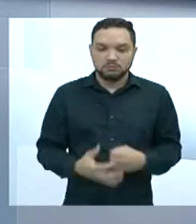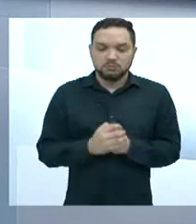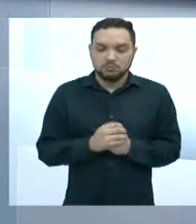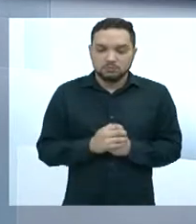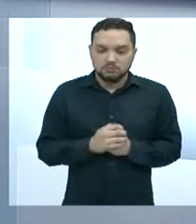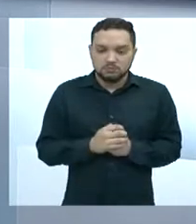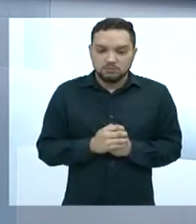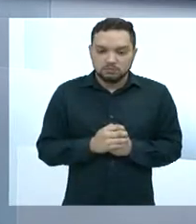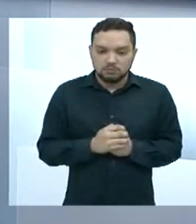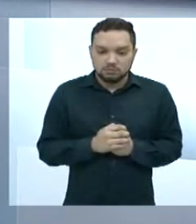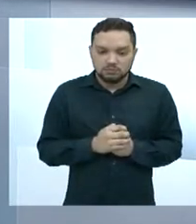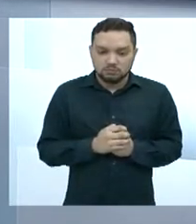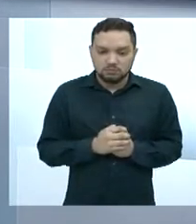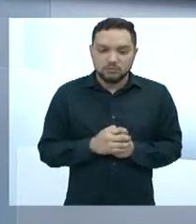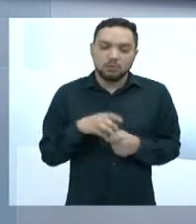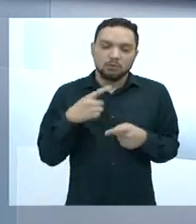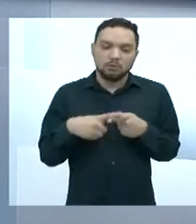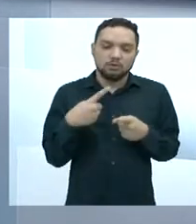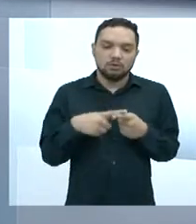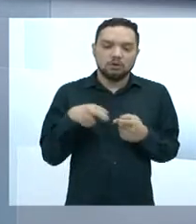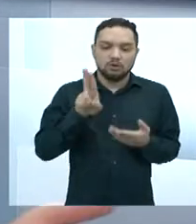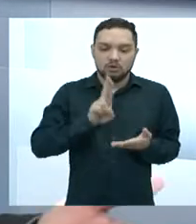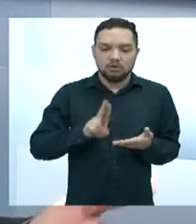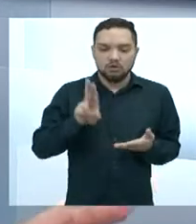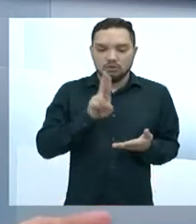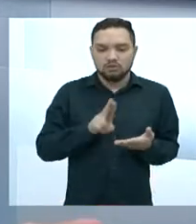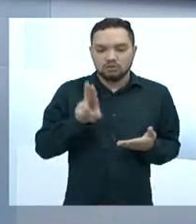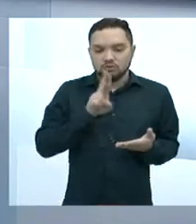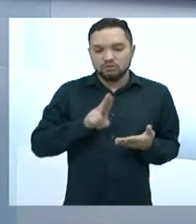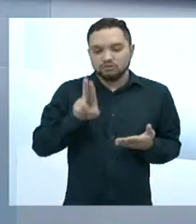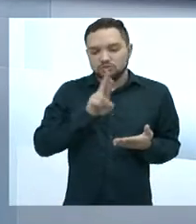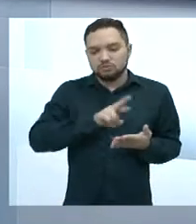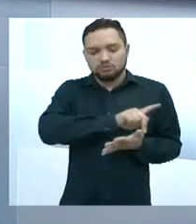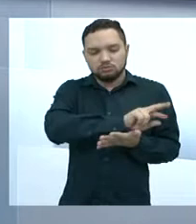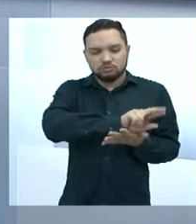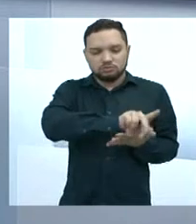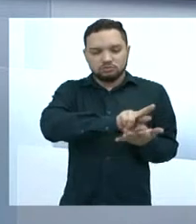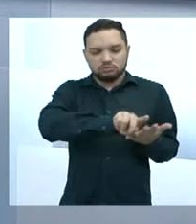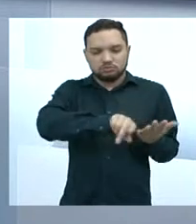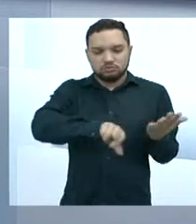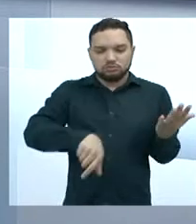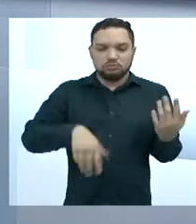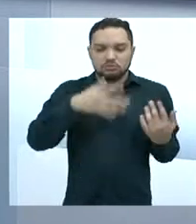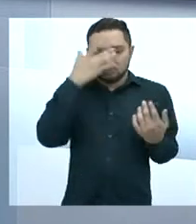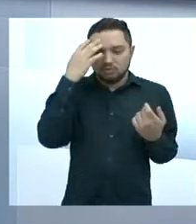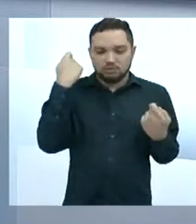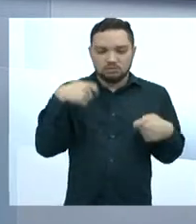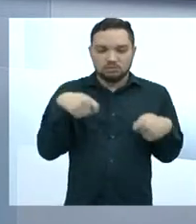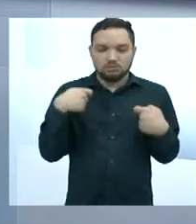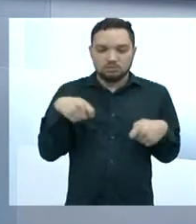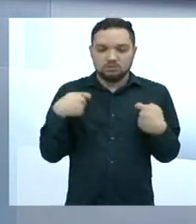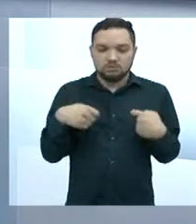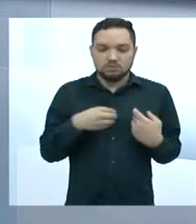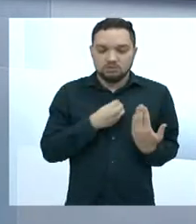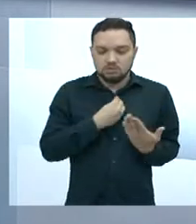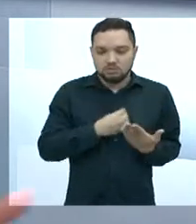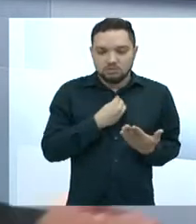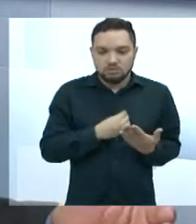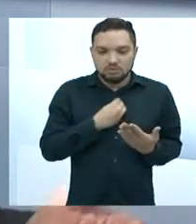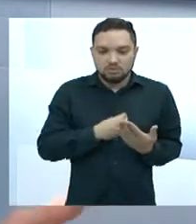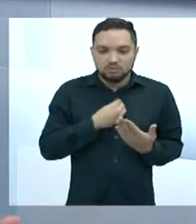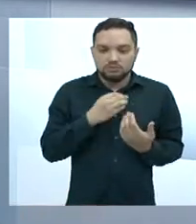ao funcionamento de eletrodomésticos. Muitas vezes há casos, então, inclusive, de pessoas que precisam de equipamentos para a própria sobrevivência, né?